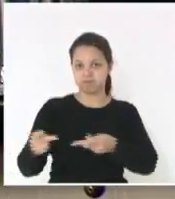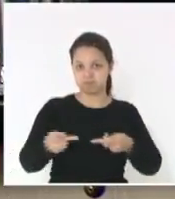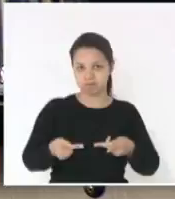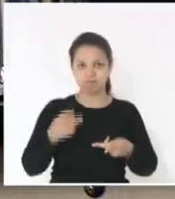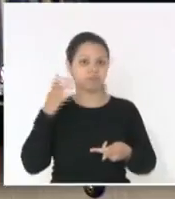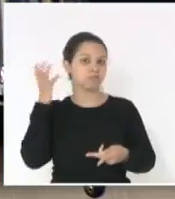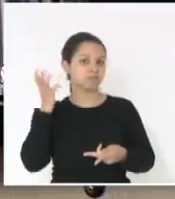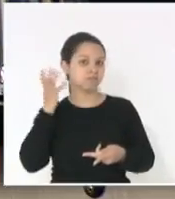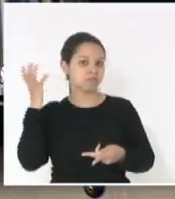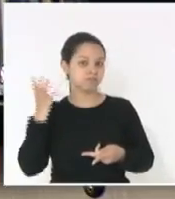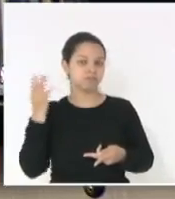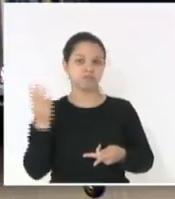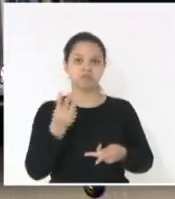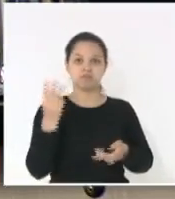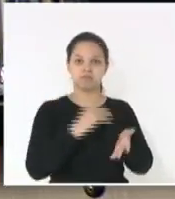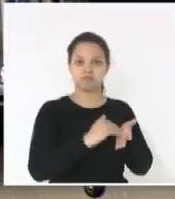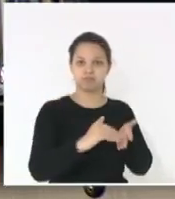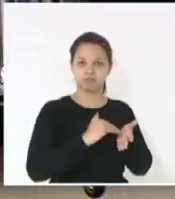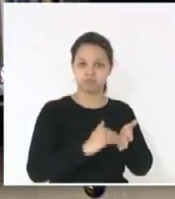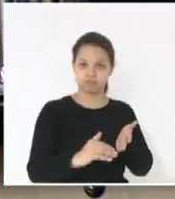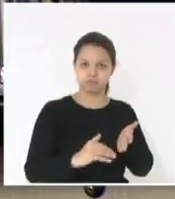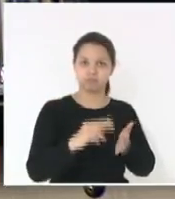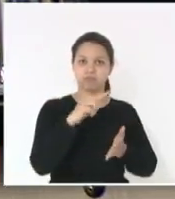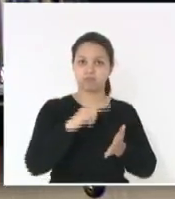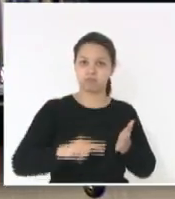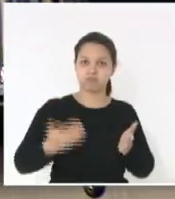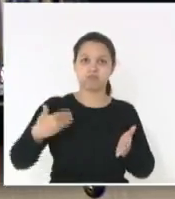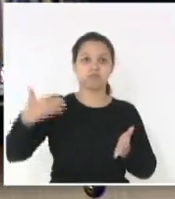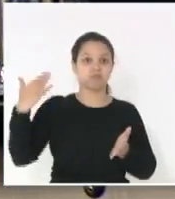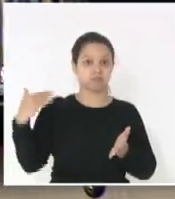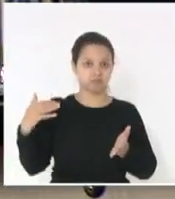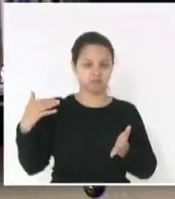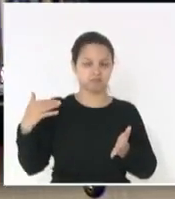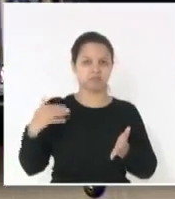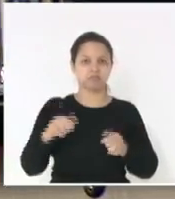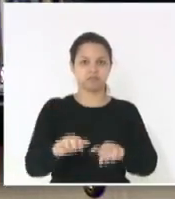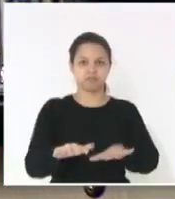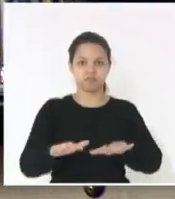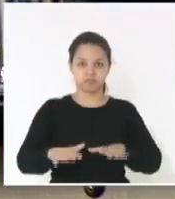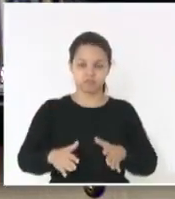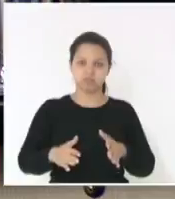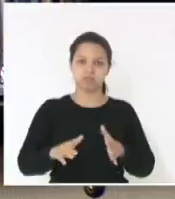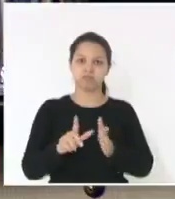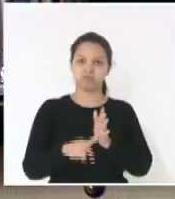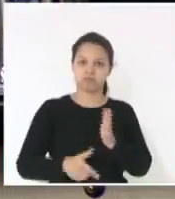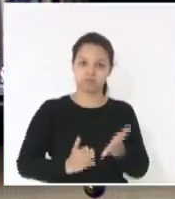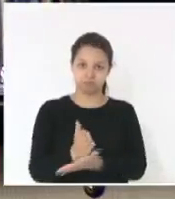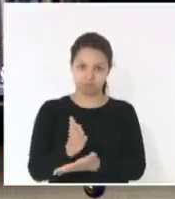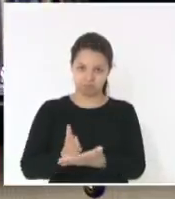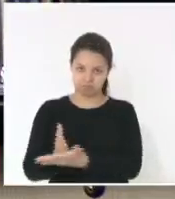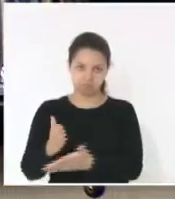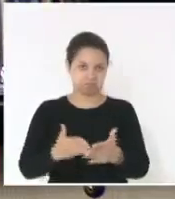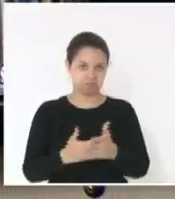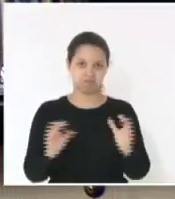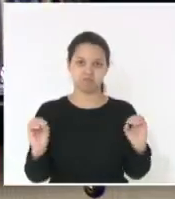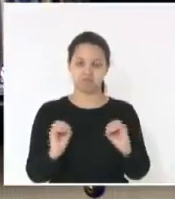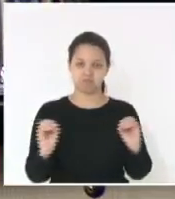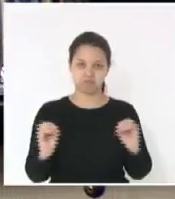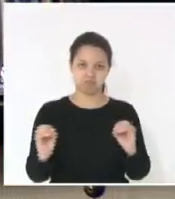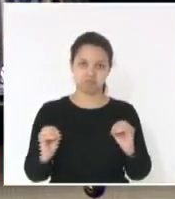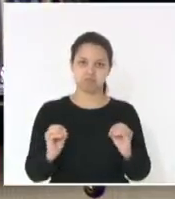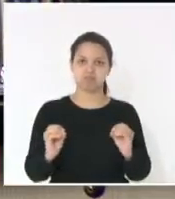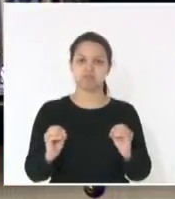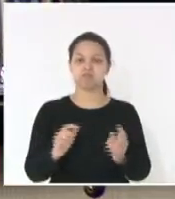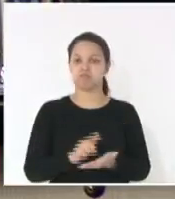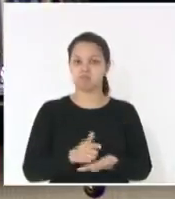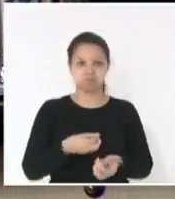Lima, terceira secretária, para proceder à leitura da ata da sessão anterior, que na sequência foi aprovada sem restrições. Não houve expediente